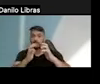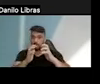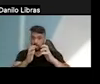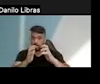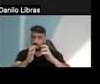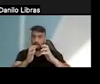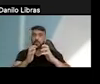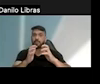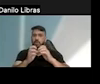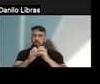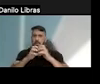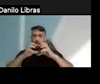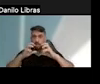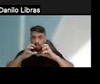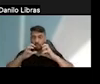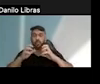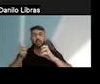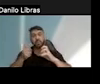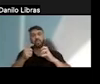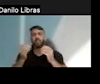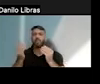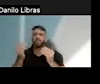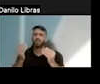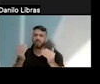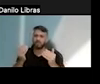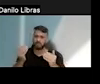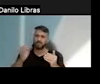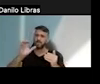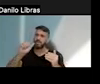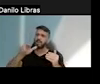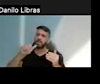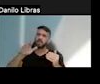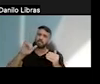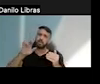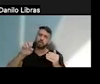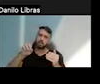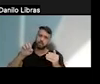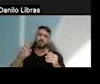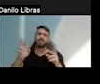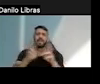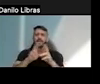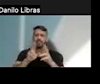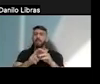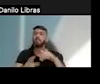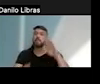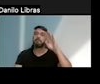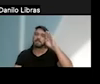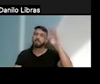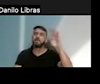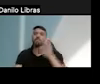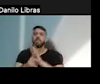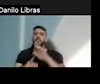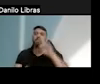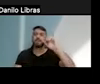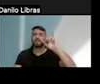que necessariamente pela possível correlação com o sistema endocannabinoide, embora tenha, né, correlação, mas eu acho que é mais no papel do DH